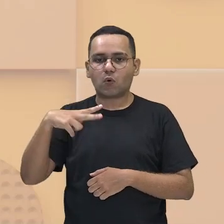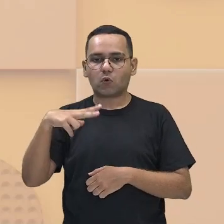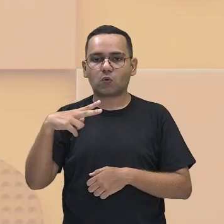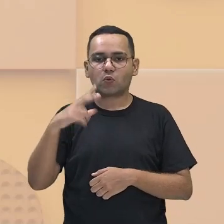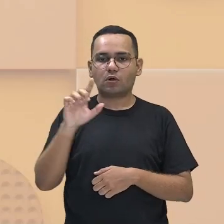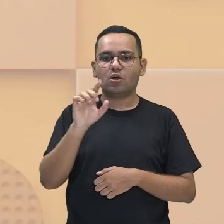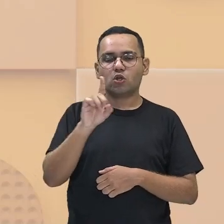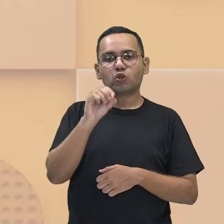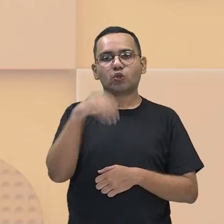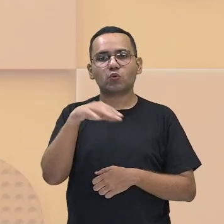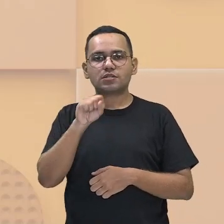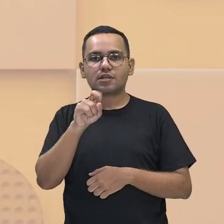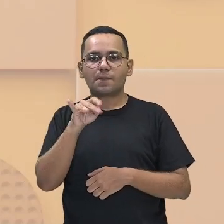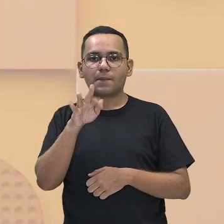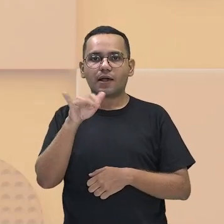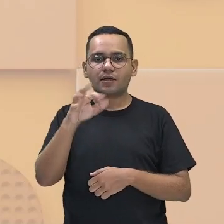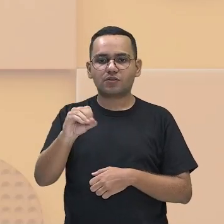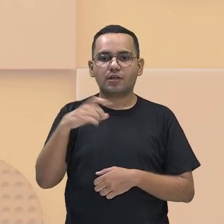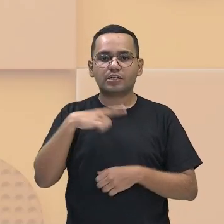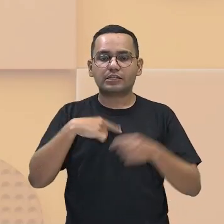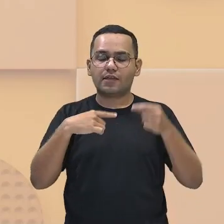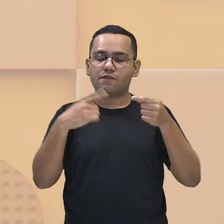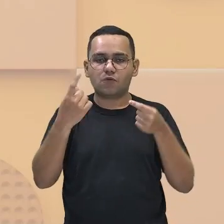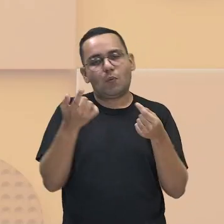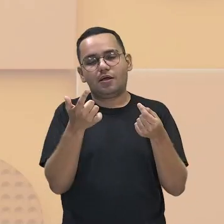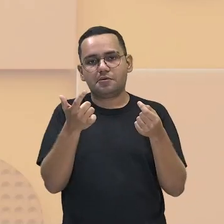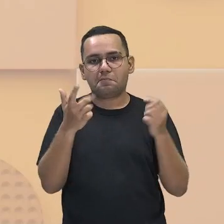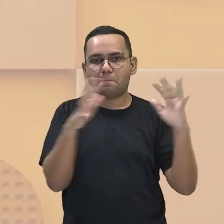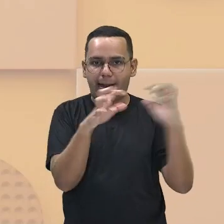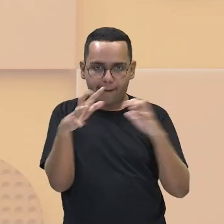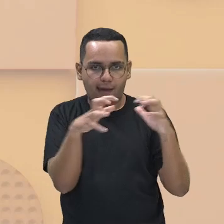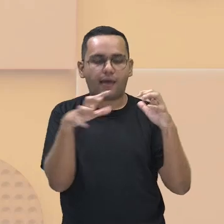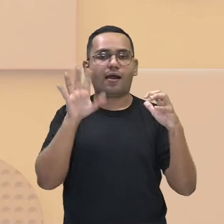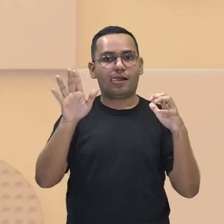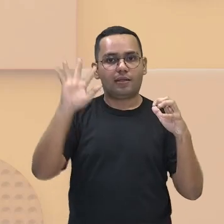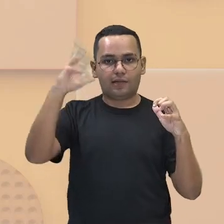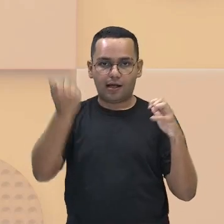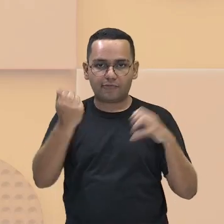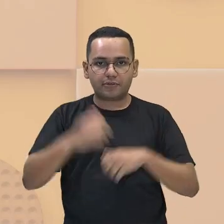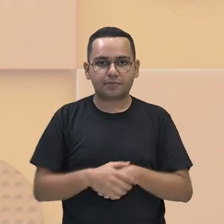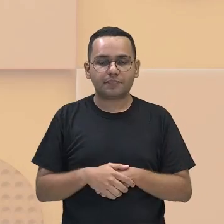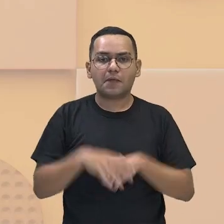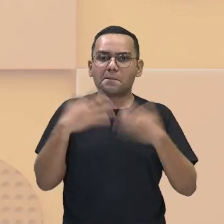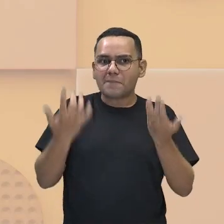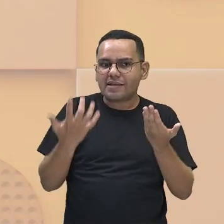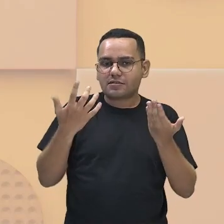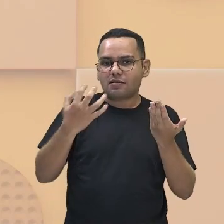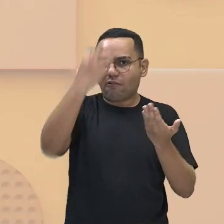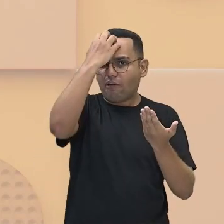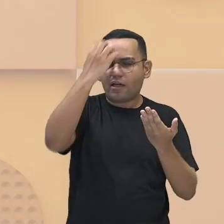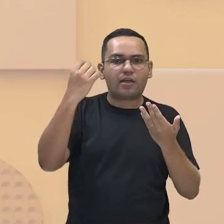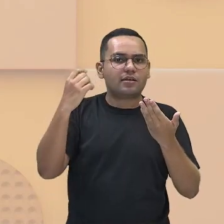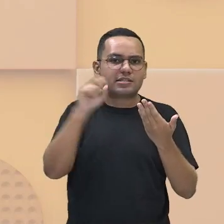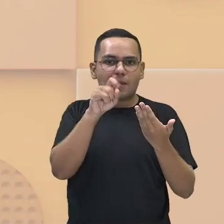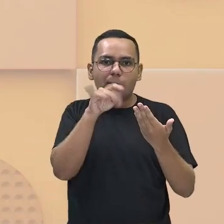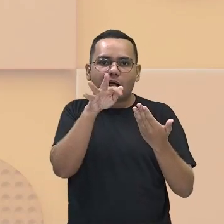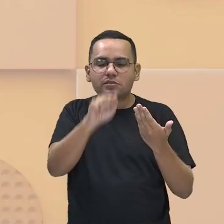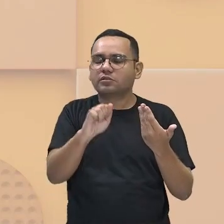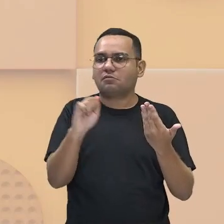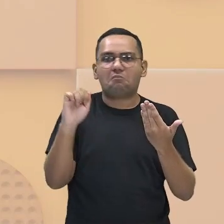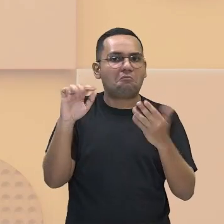na Batalha de Alcácer Quibir, na África. Ele não possuía nenhum descendente direto. E o que vai acontecer,